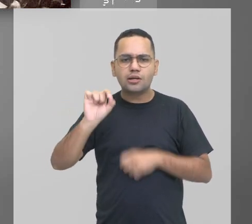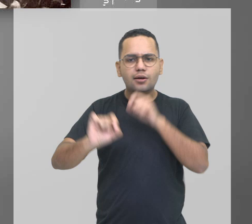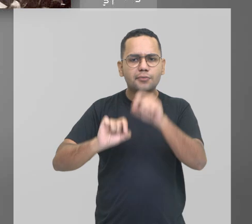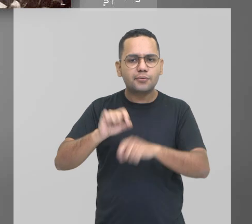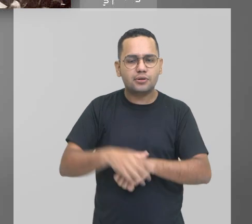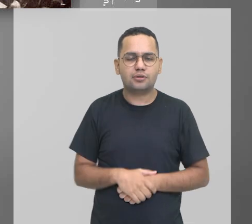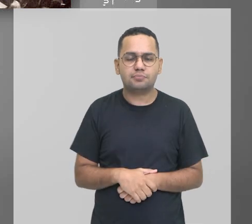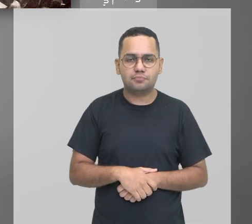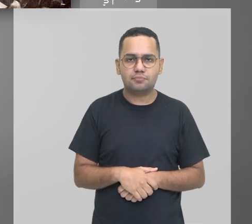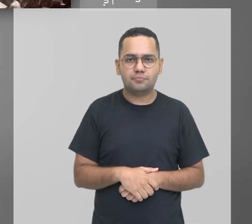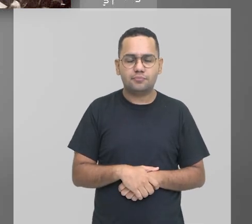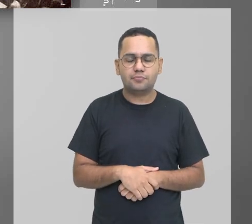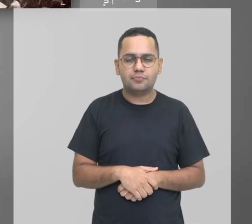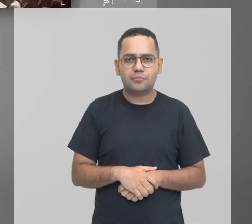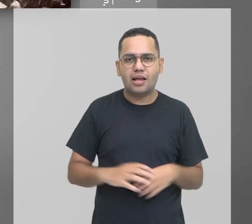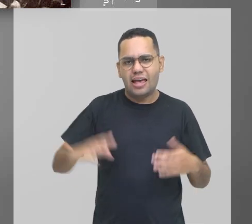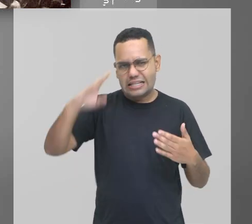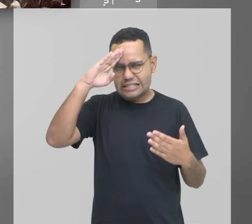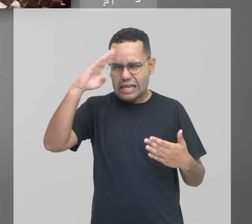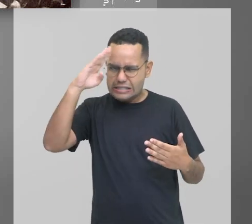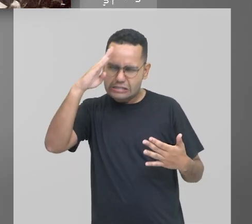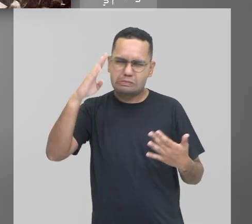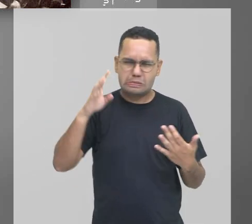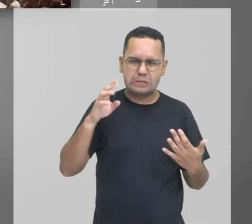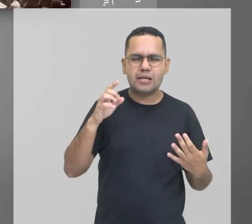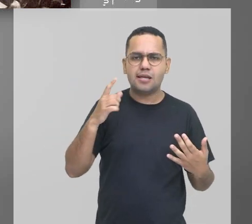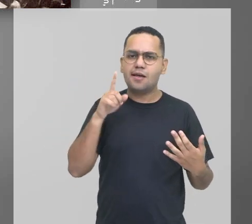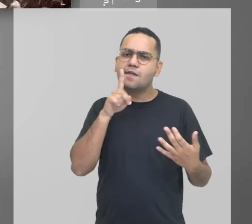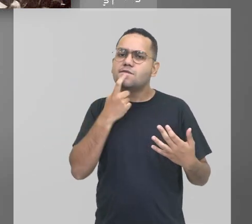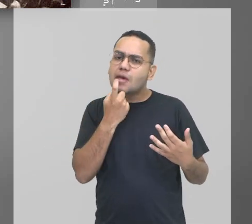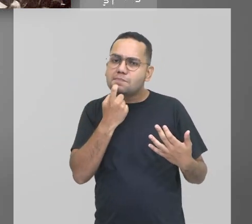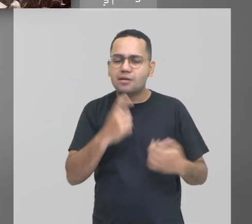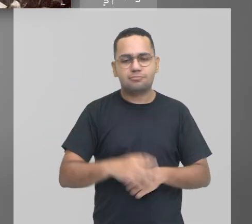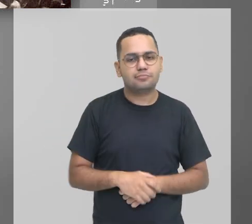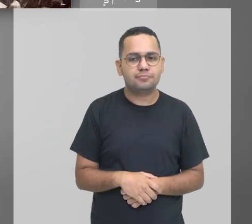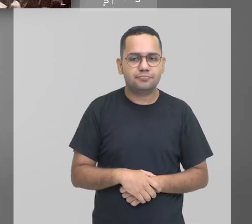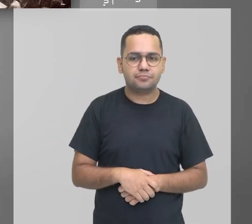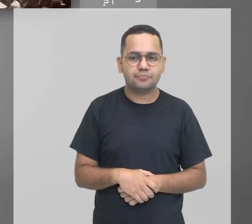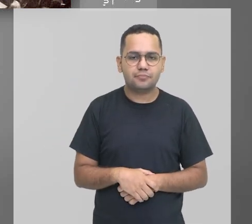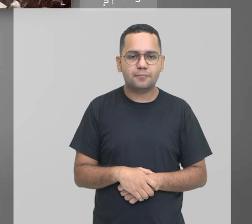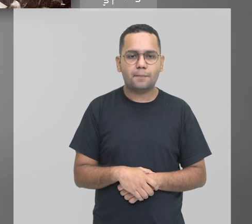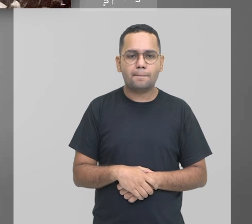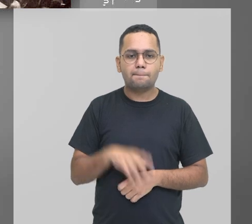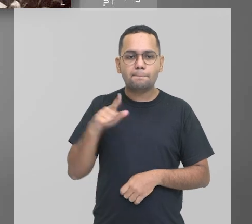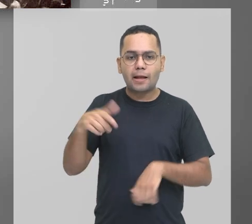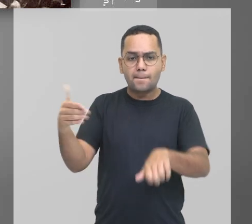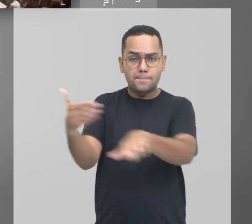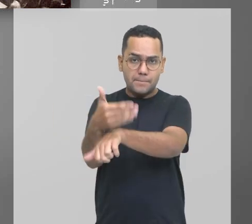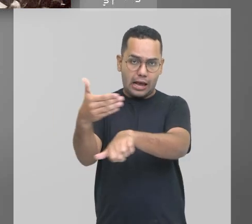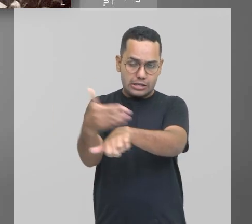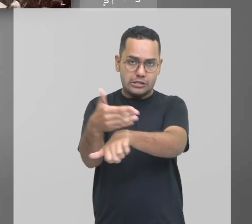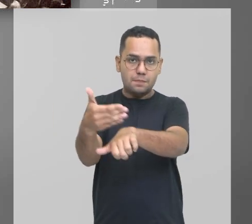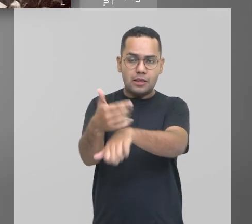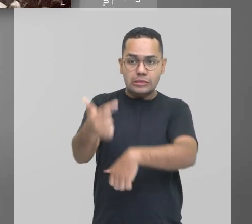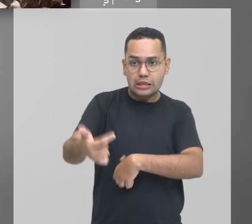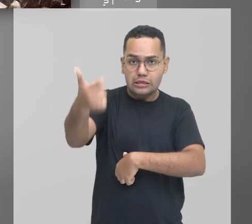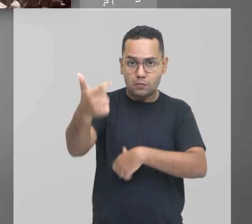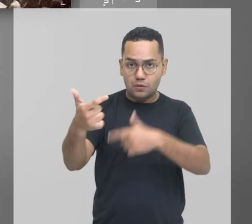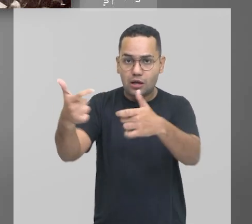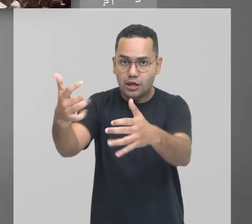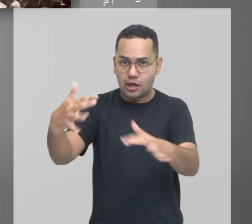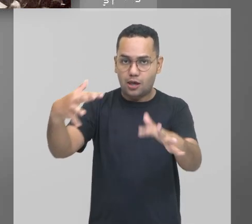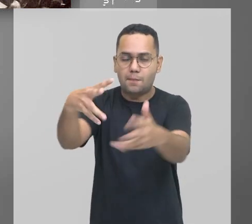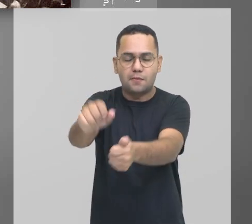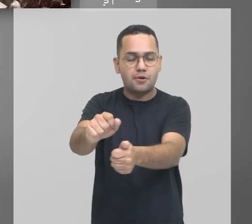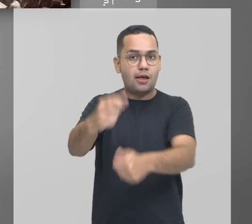Exército Vermelho. A participação do Exército Vermelho, inclusive, vai ser fundamental na Segunda Guerra Mundial para